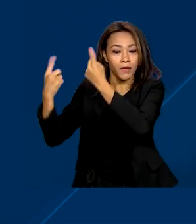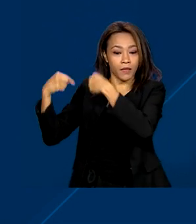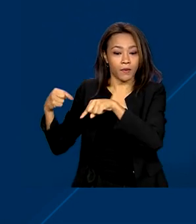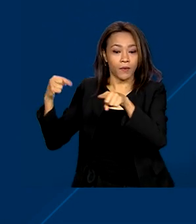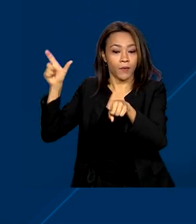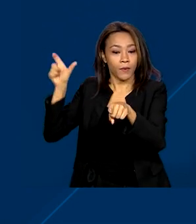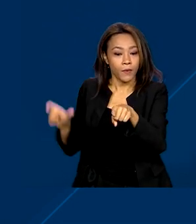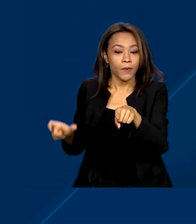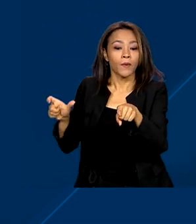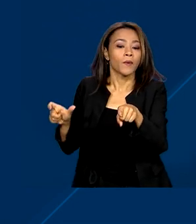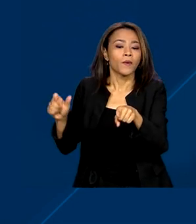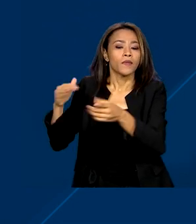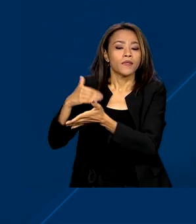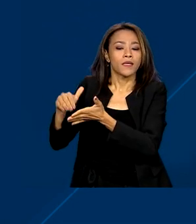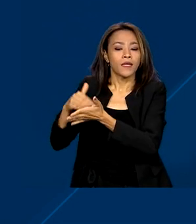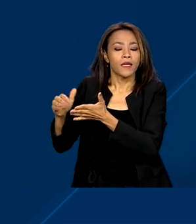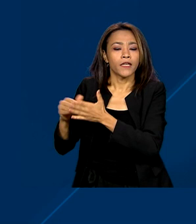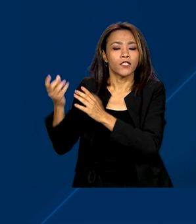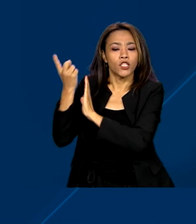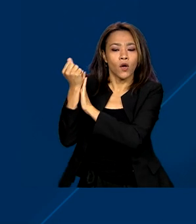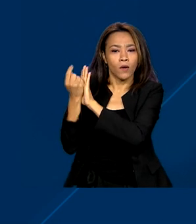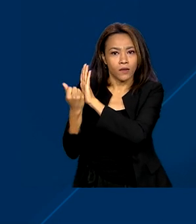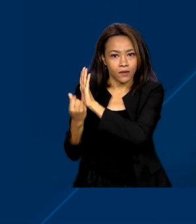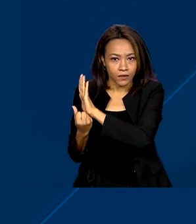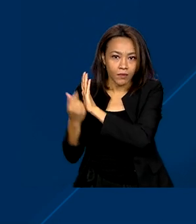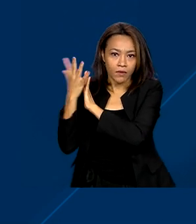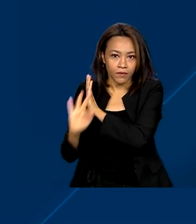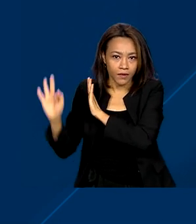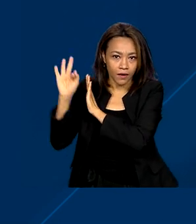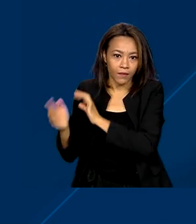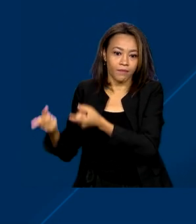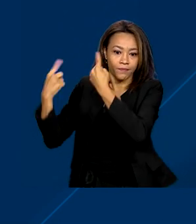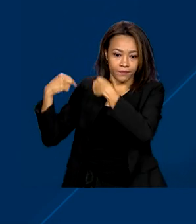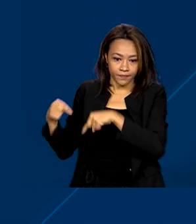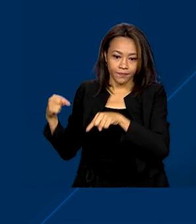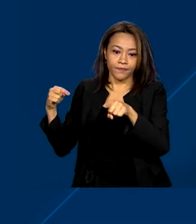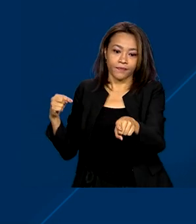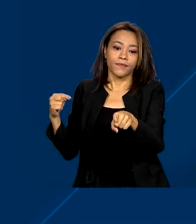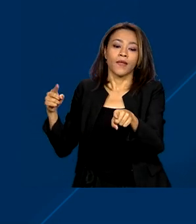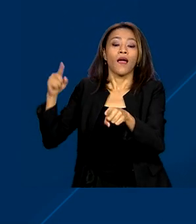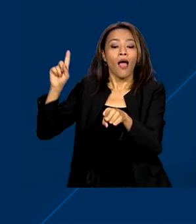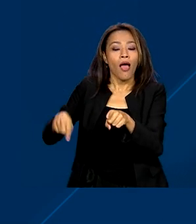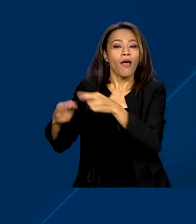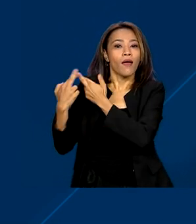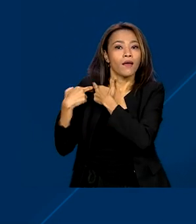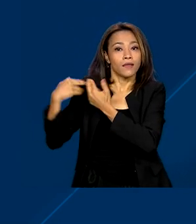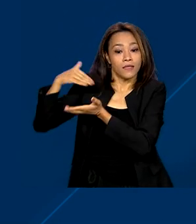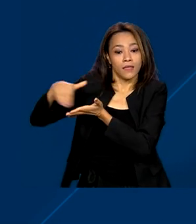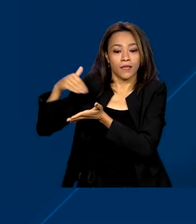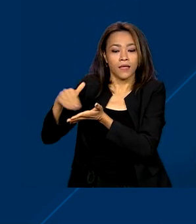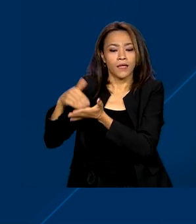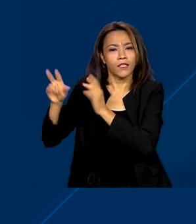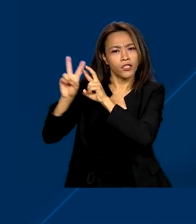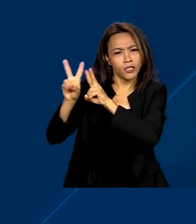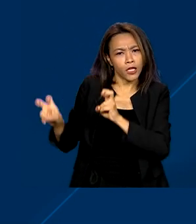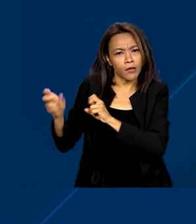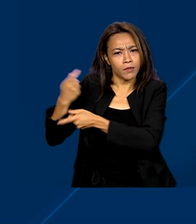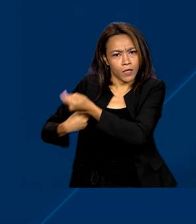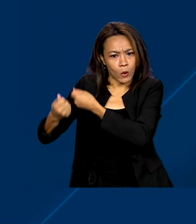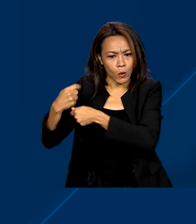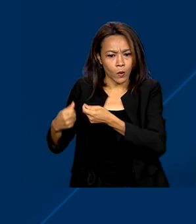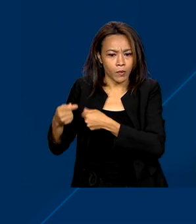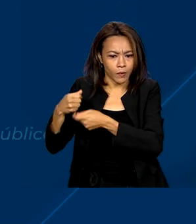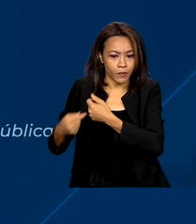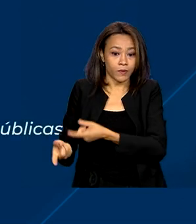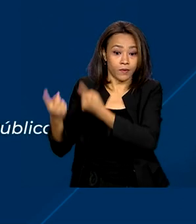bijos assume a Sofi Secretaria de orçamento Federal Renata Amaral comanda a secretaria de assuntos econômicos